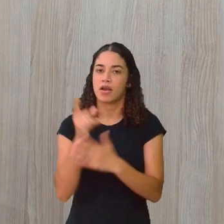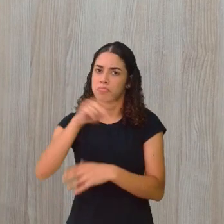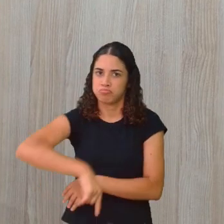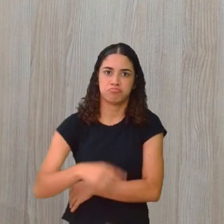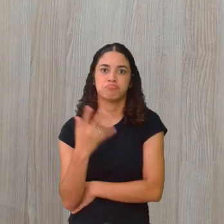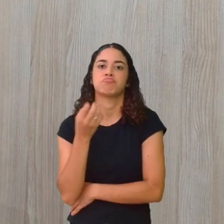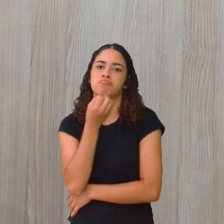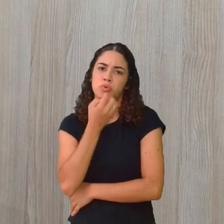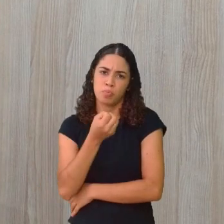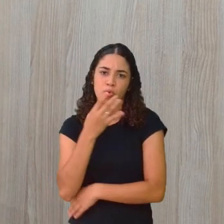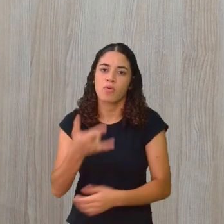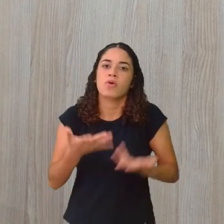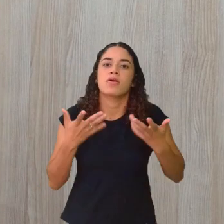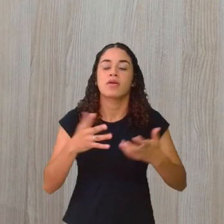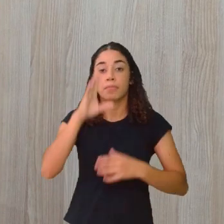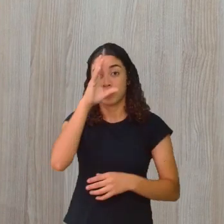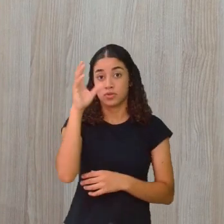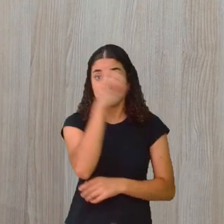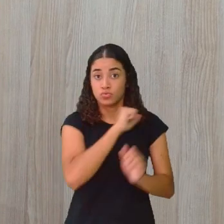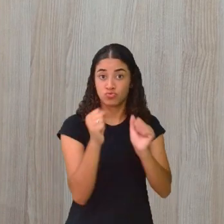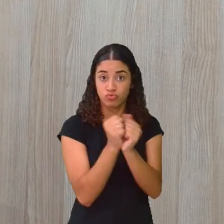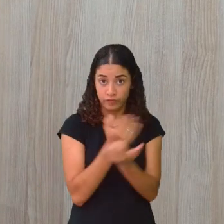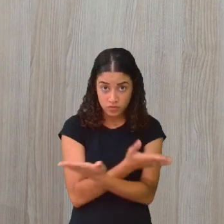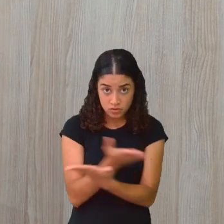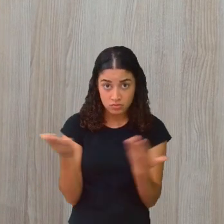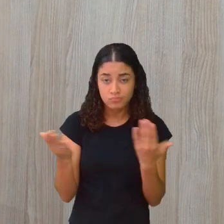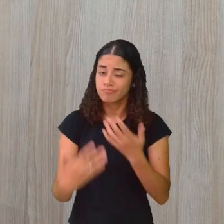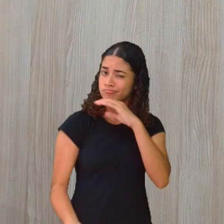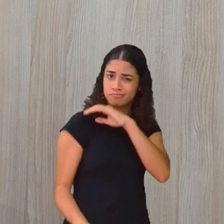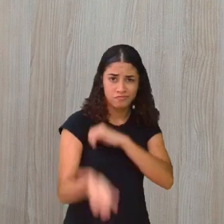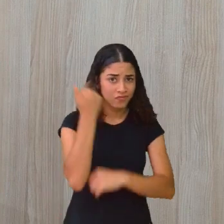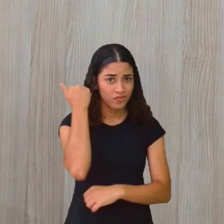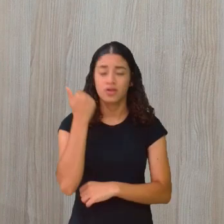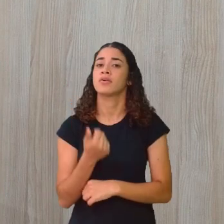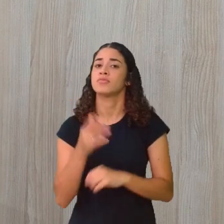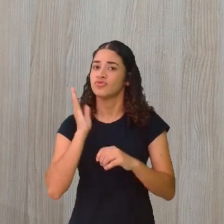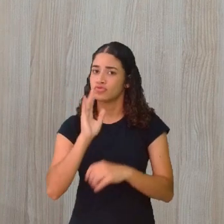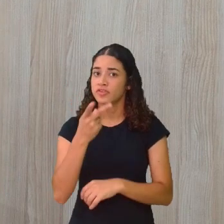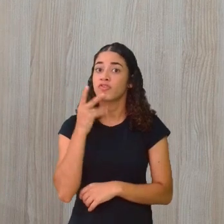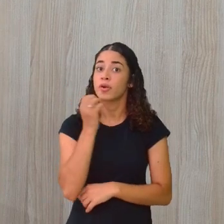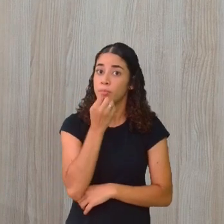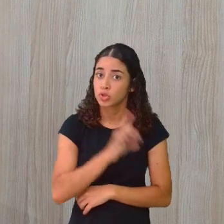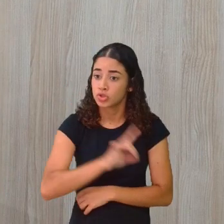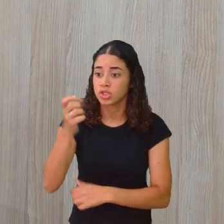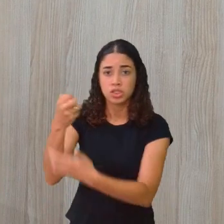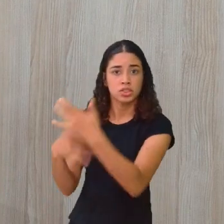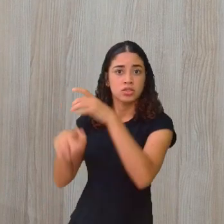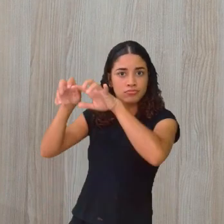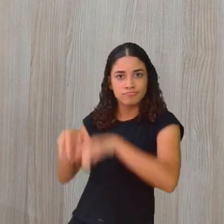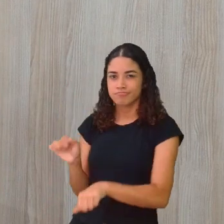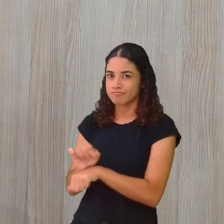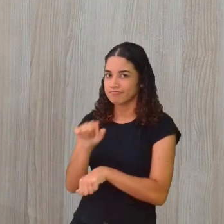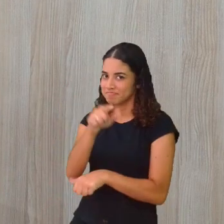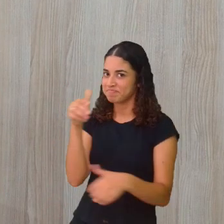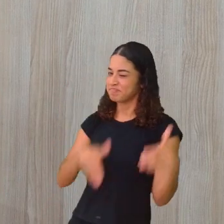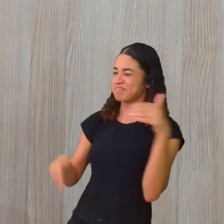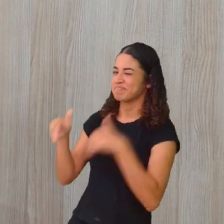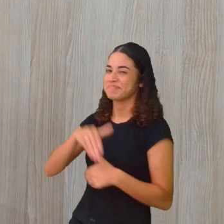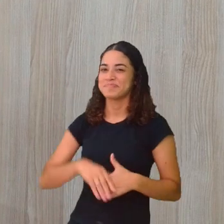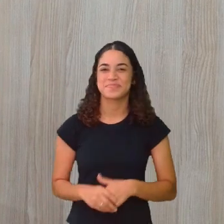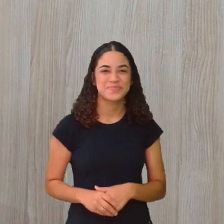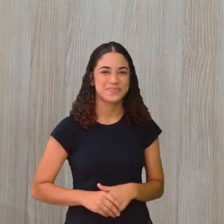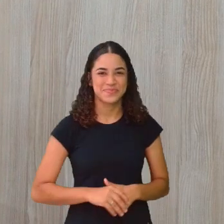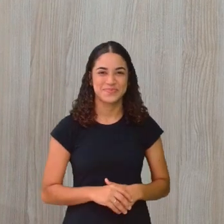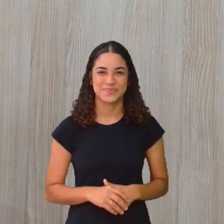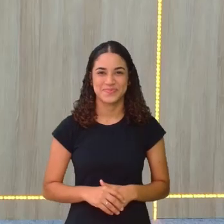quero aprender aqui junto com vocês. E vamos embora, né? Já dei meu bom dia aqui no chat e estou aguardando a participação de